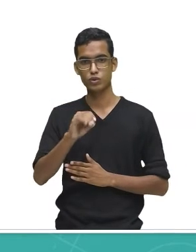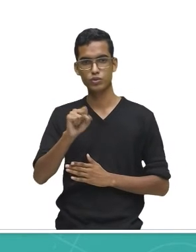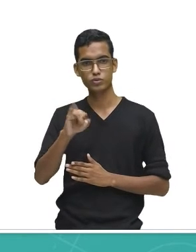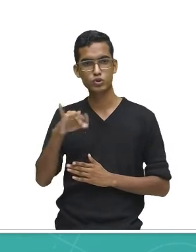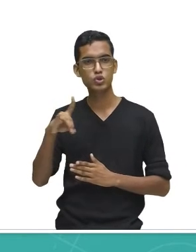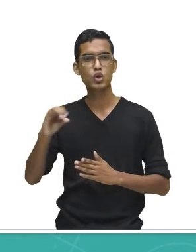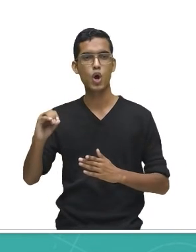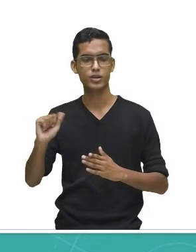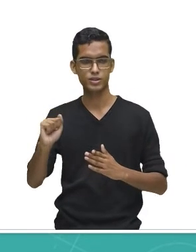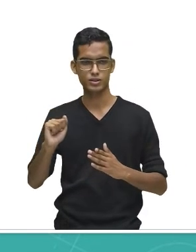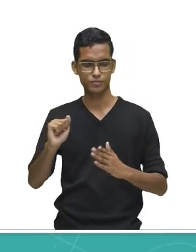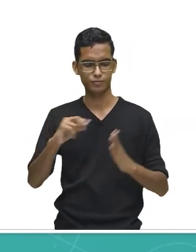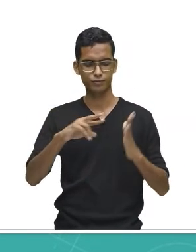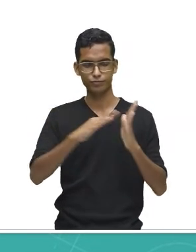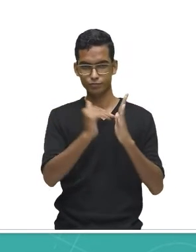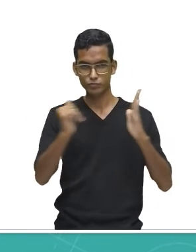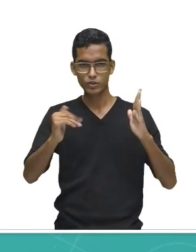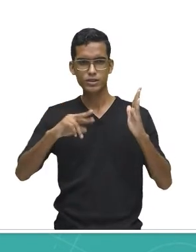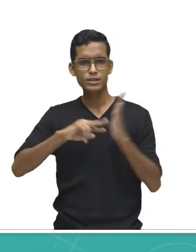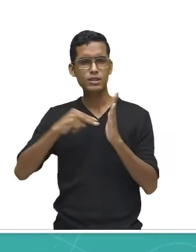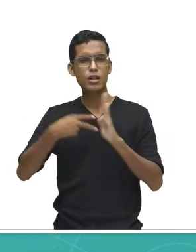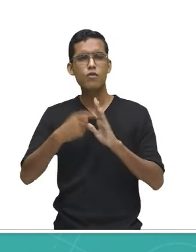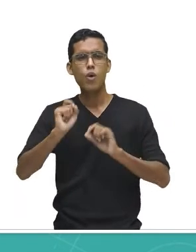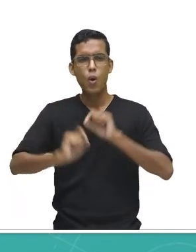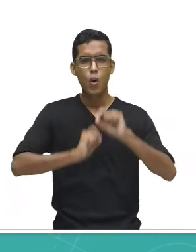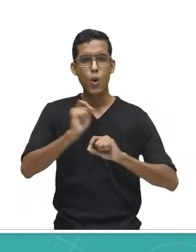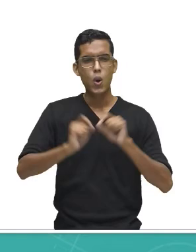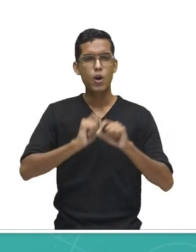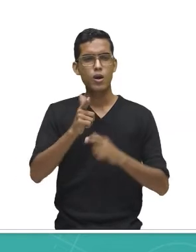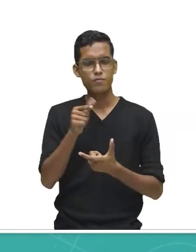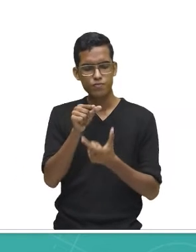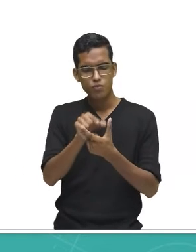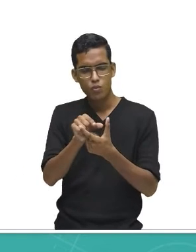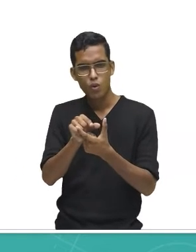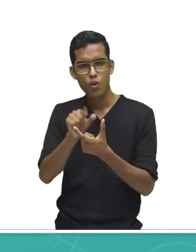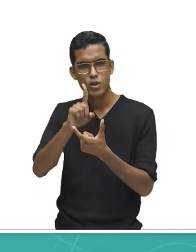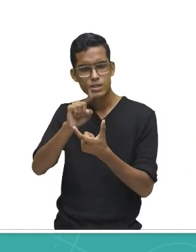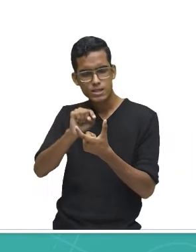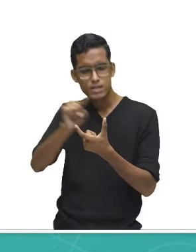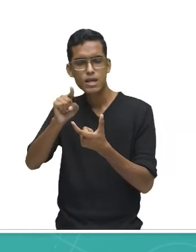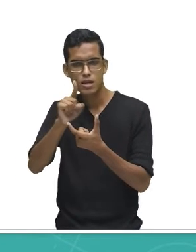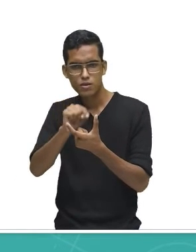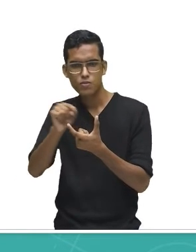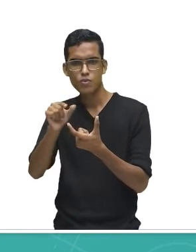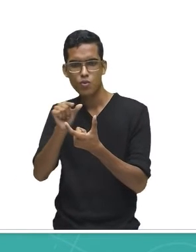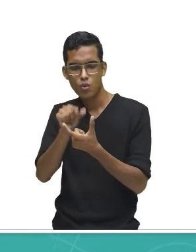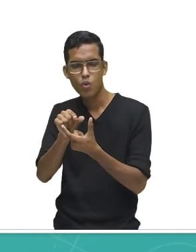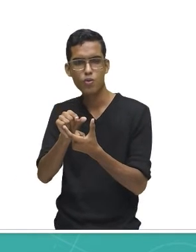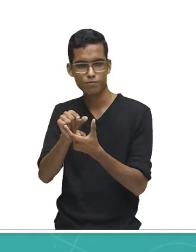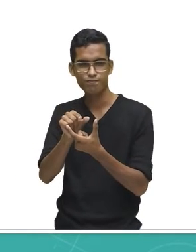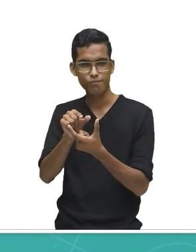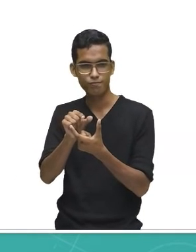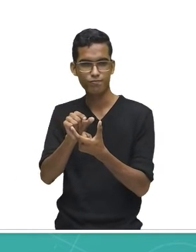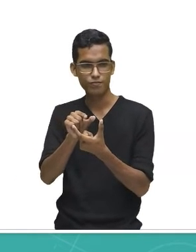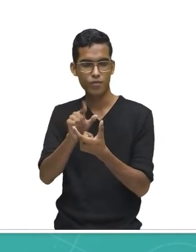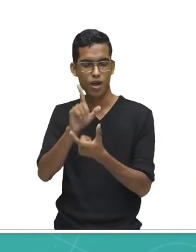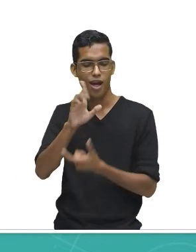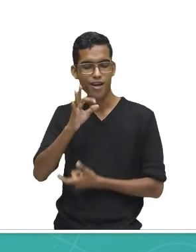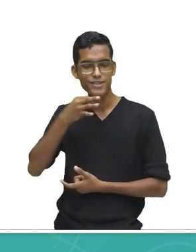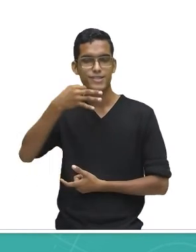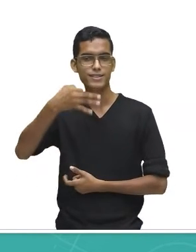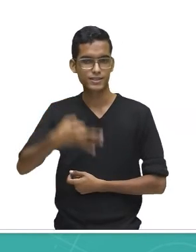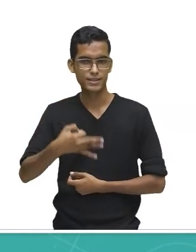tônica. É por isso importante para identificarmos a acentuação tônica correta